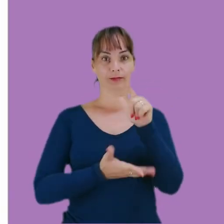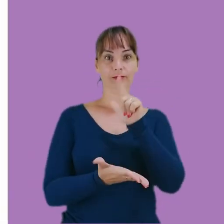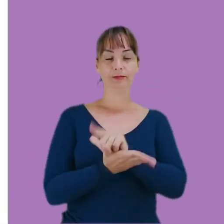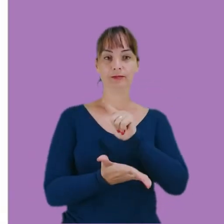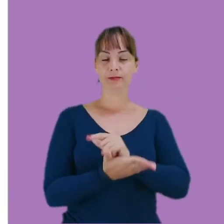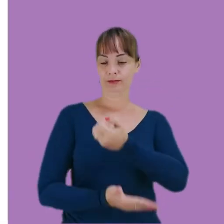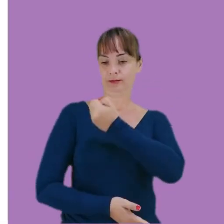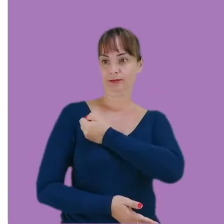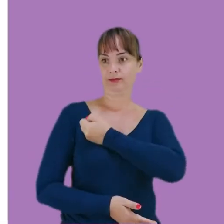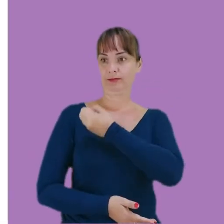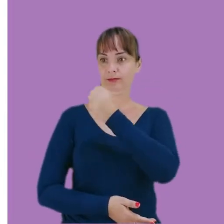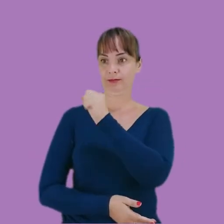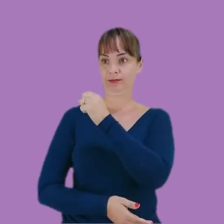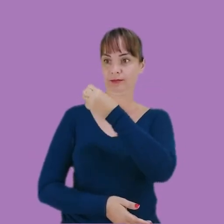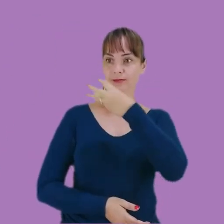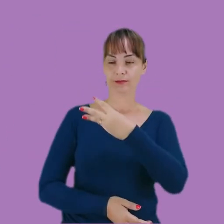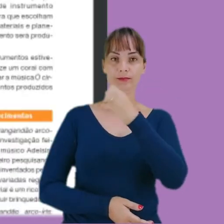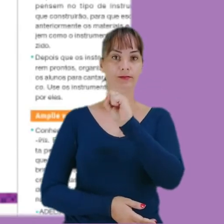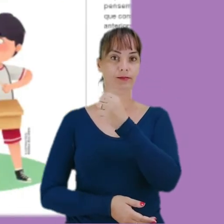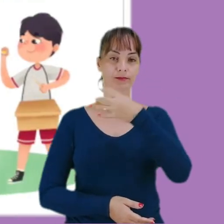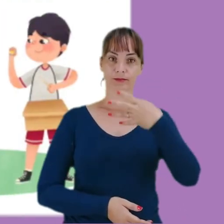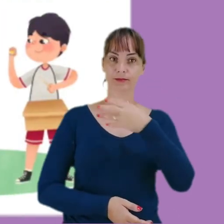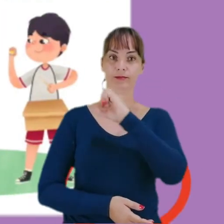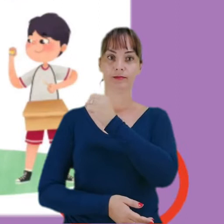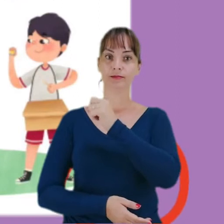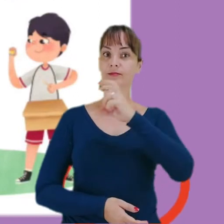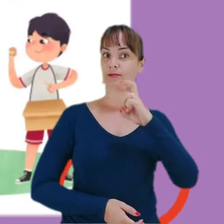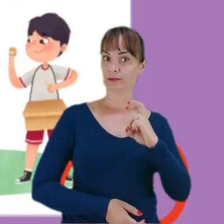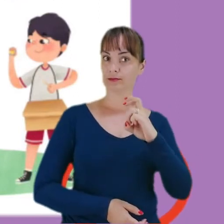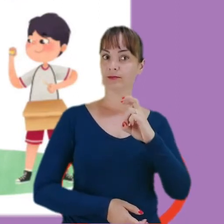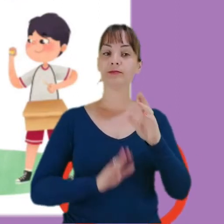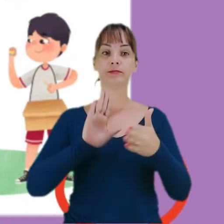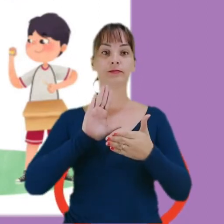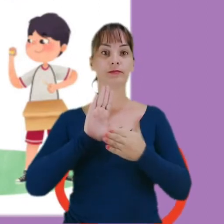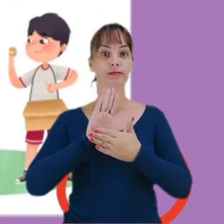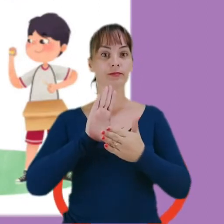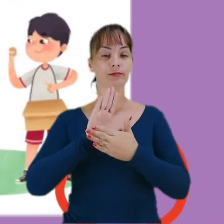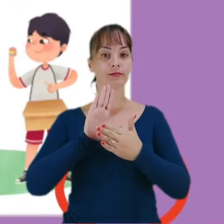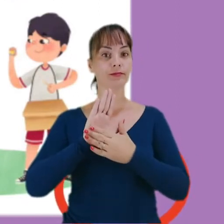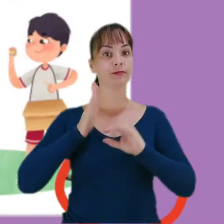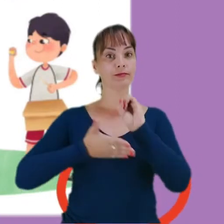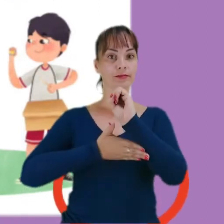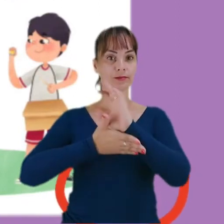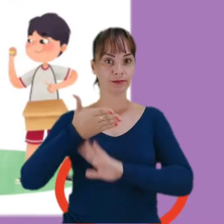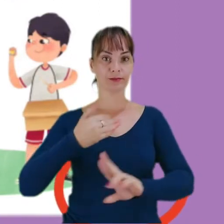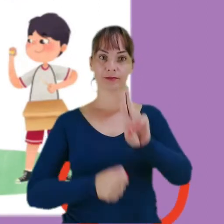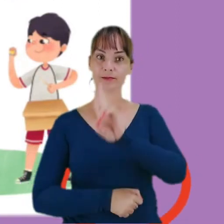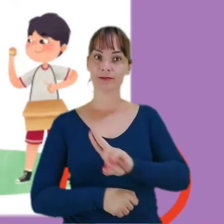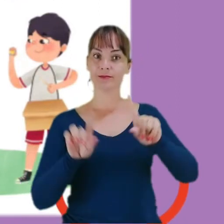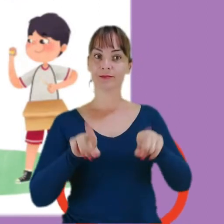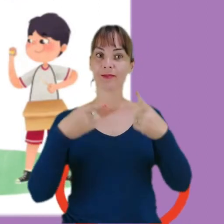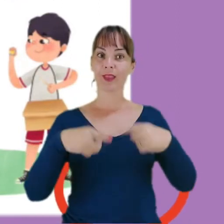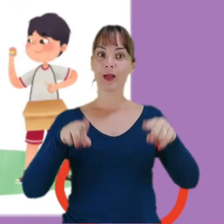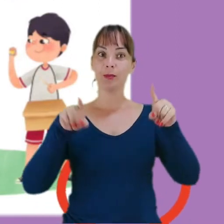Nas páginas 83, 84 e 85 são propostas atividades com a